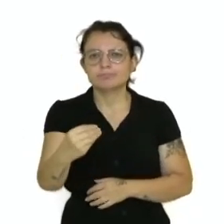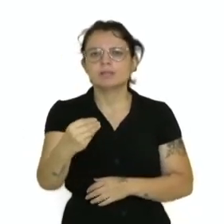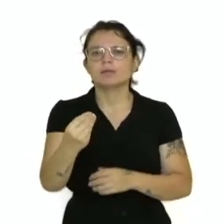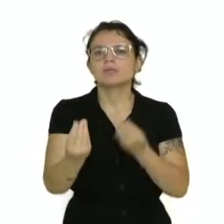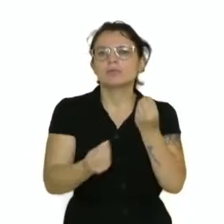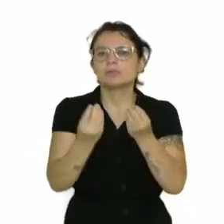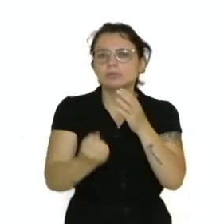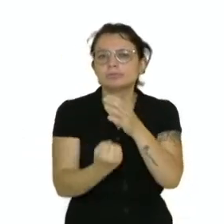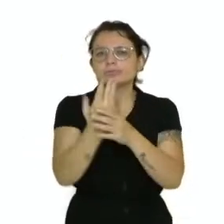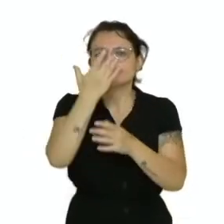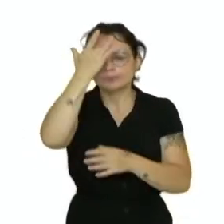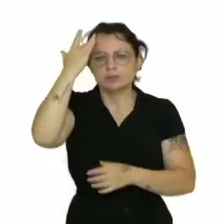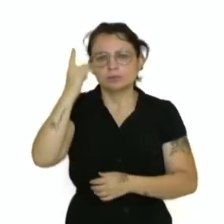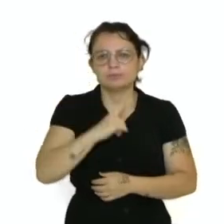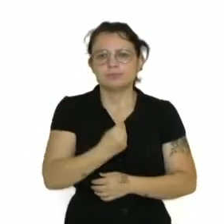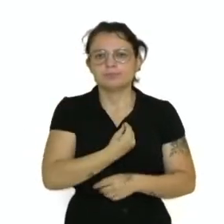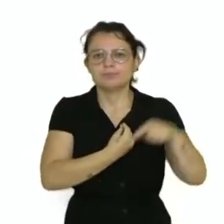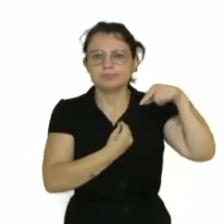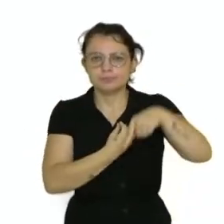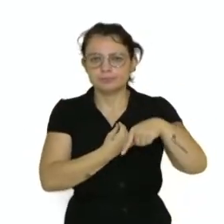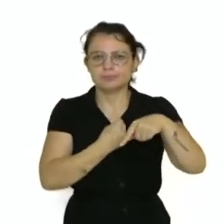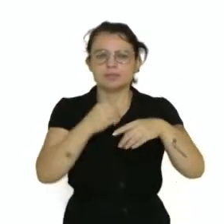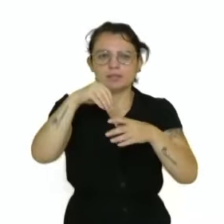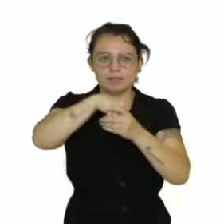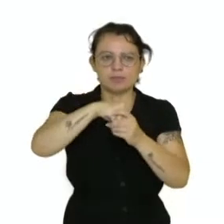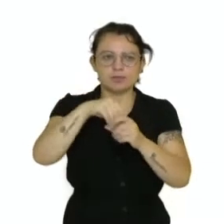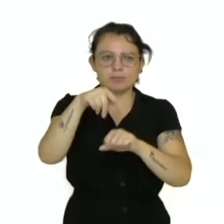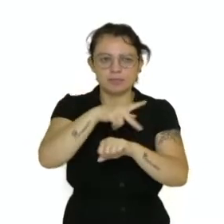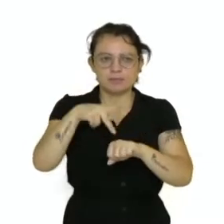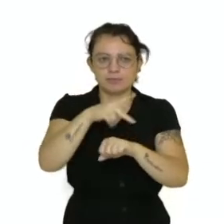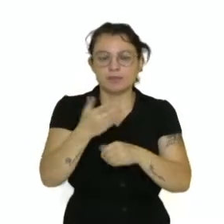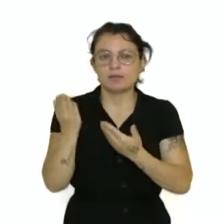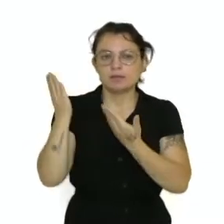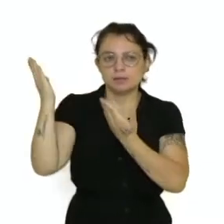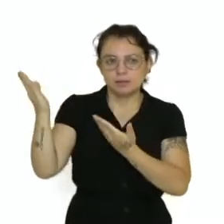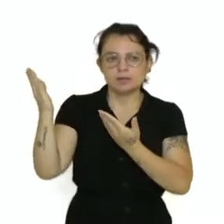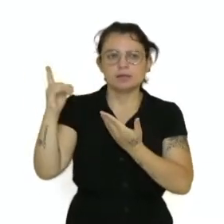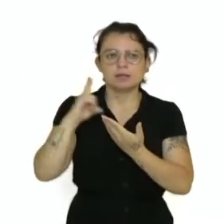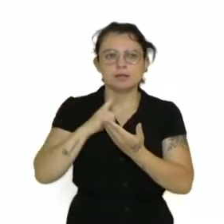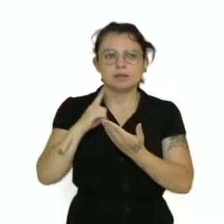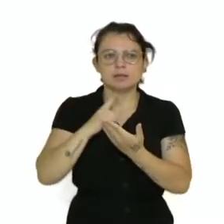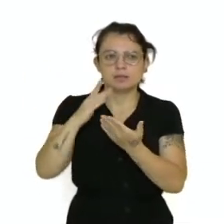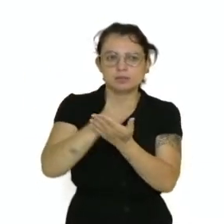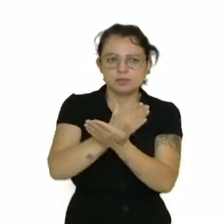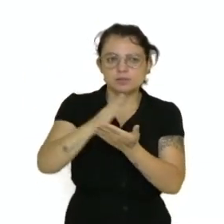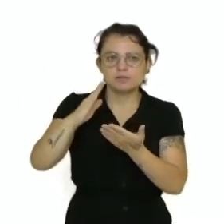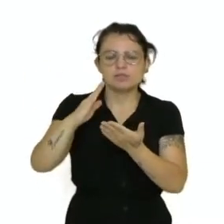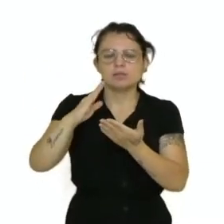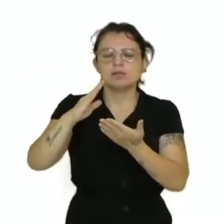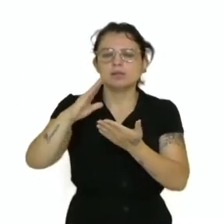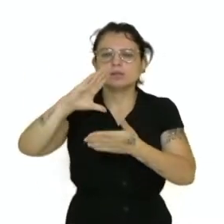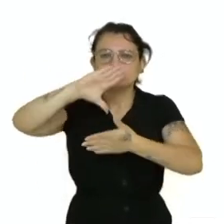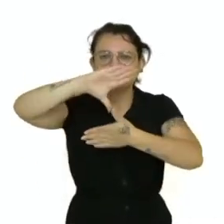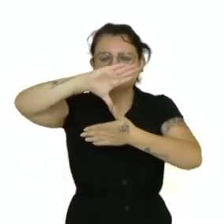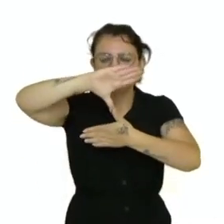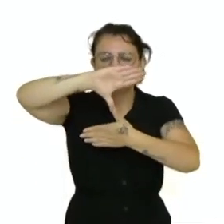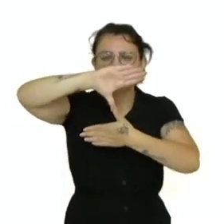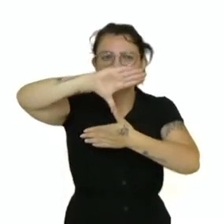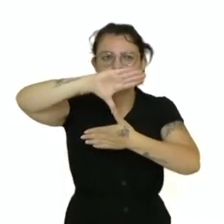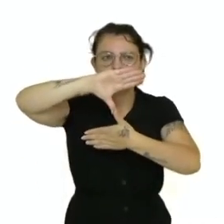e o desenvolvimento econômico dos países. Essa proposta divide o continente em América Latina e